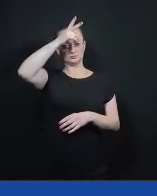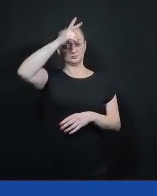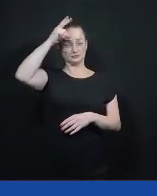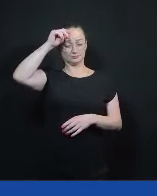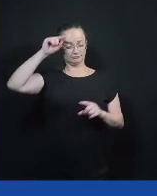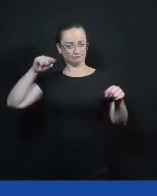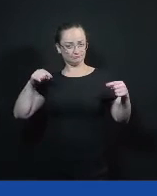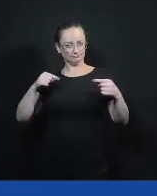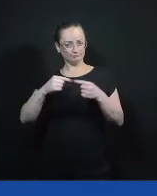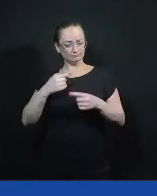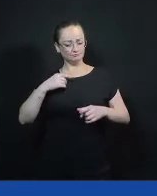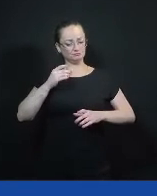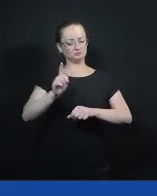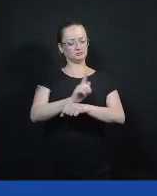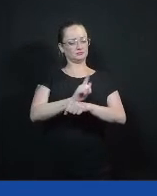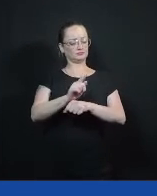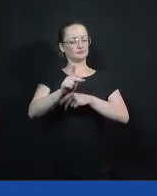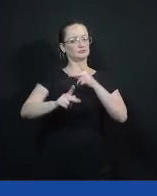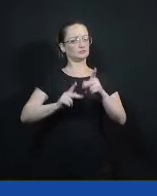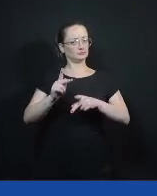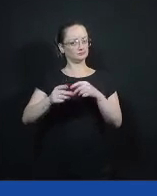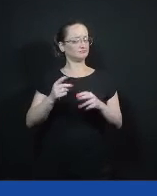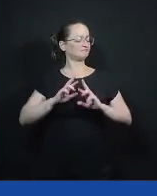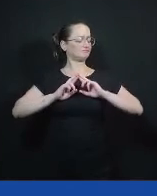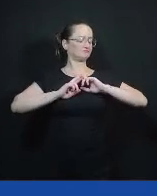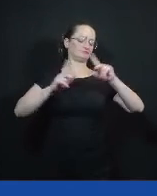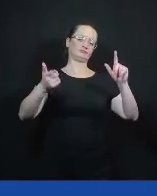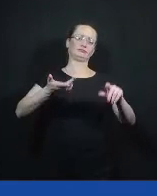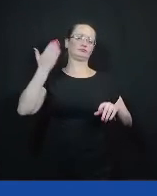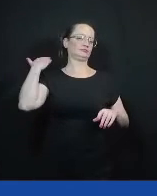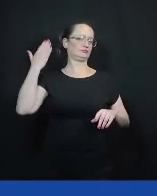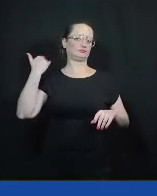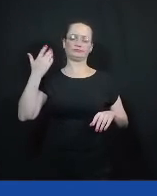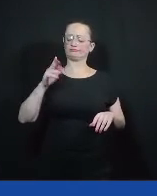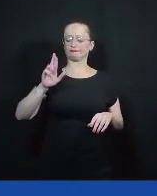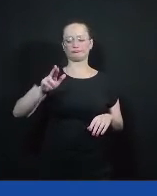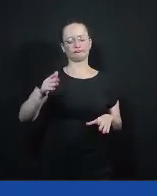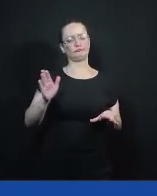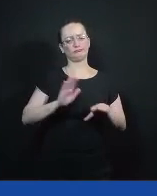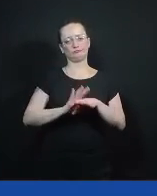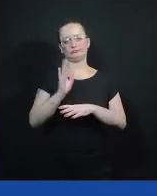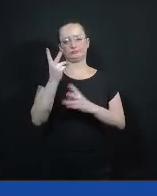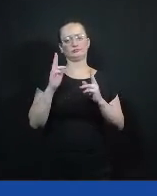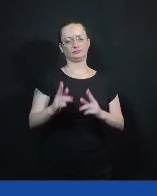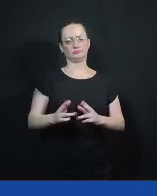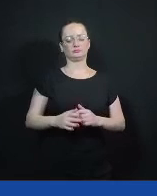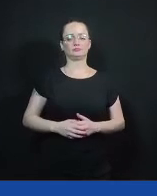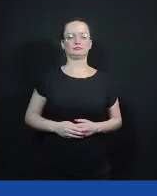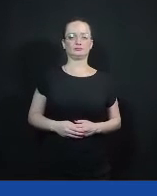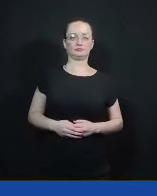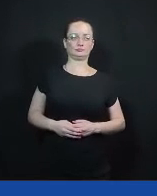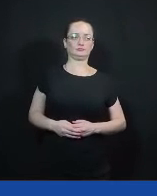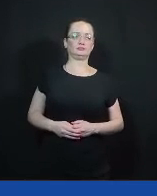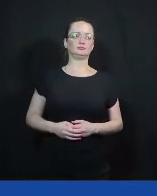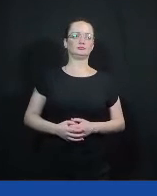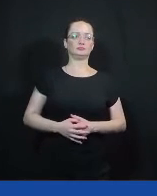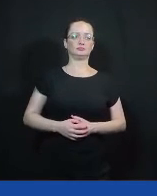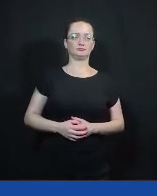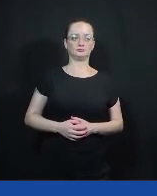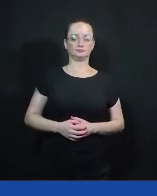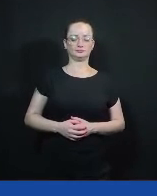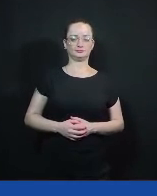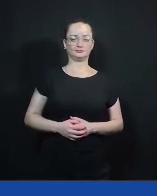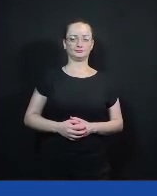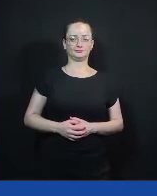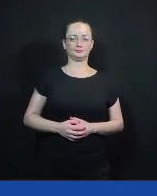de desafio de gestão pública como nunca antes visto, né, na história, pelo menos, da nossa